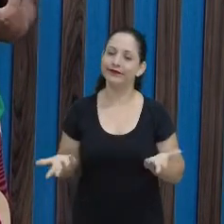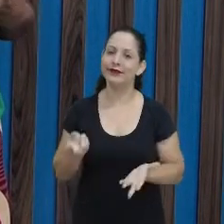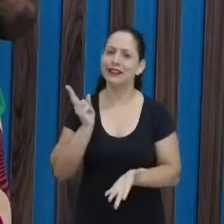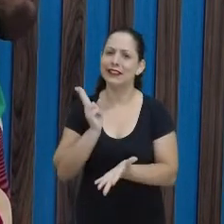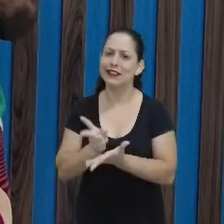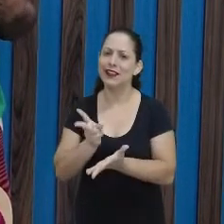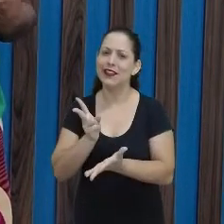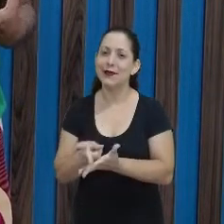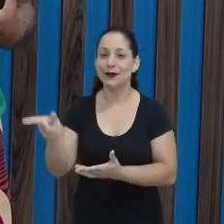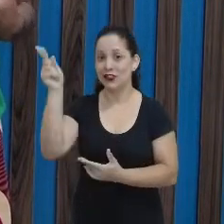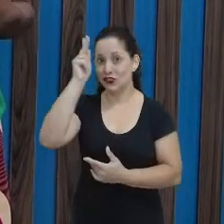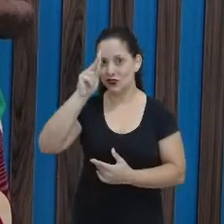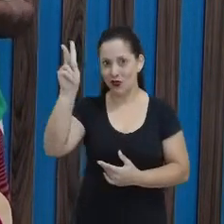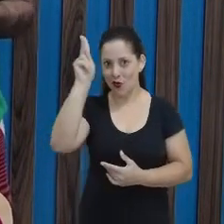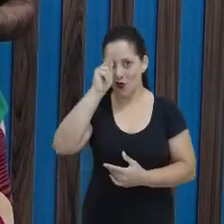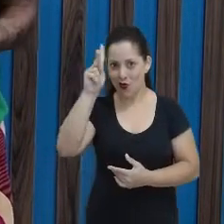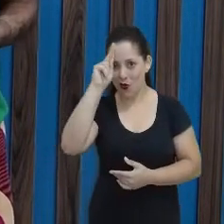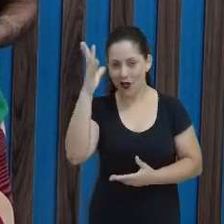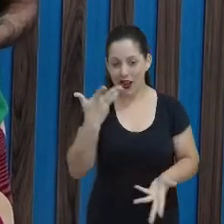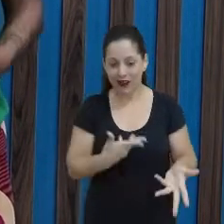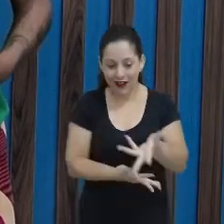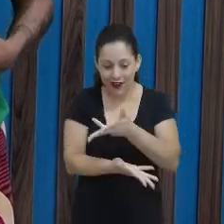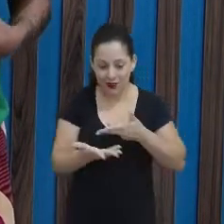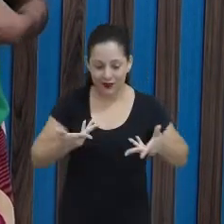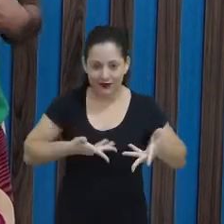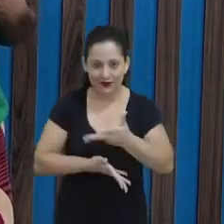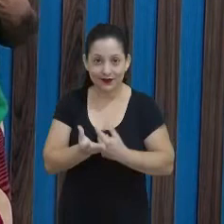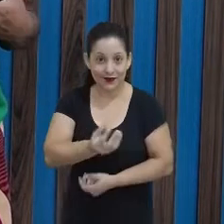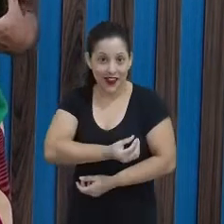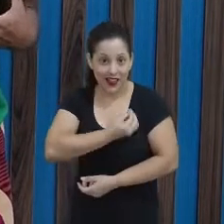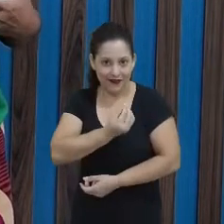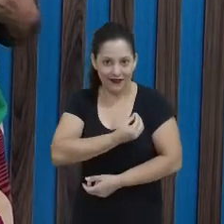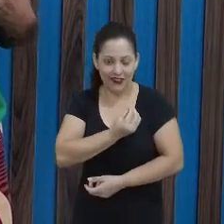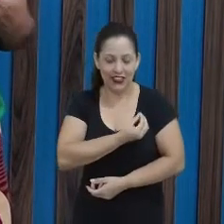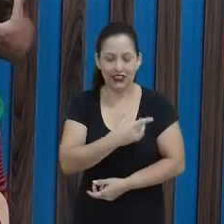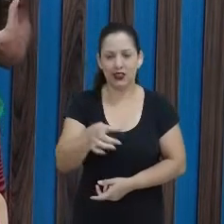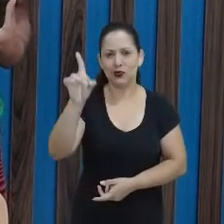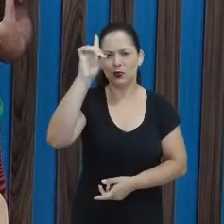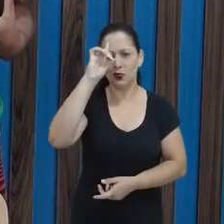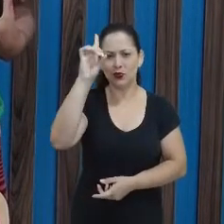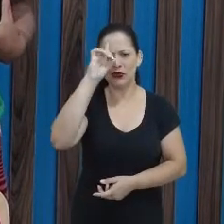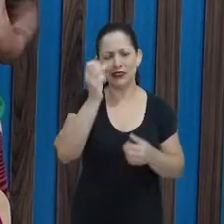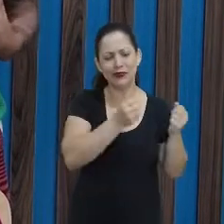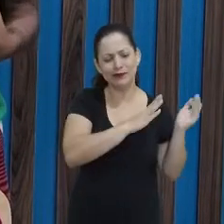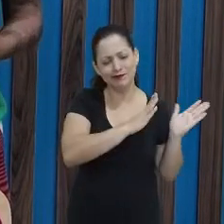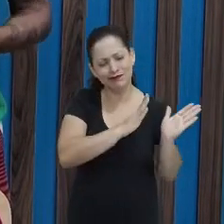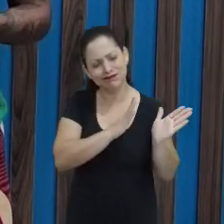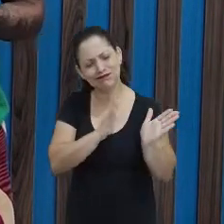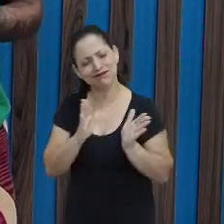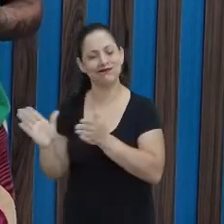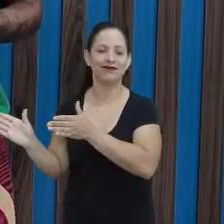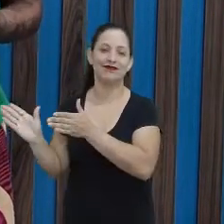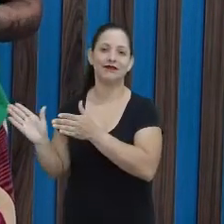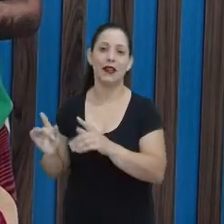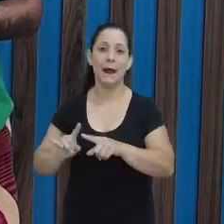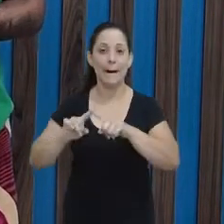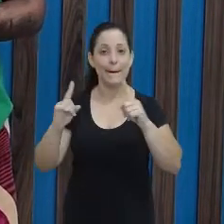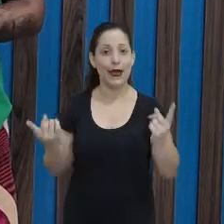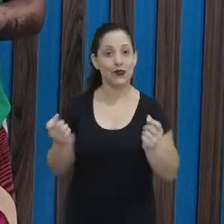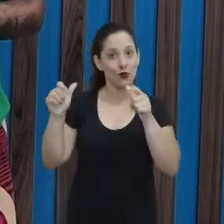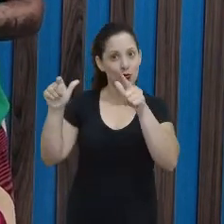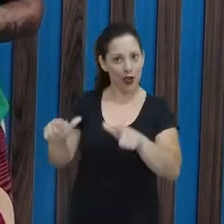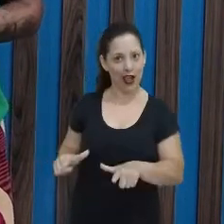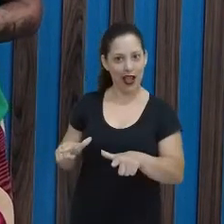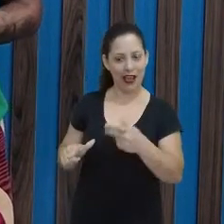história, ela faz parte da nossa vida. A história, ela está no dia a dia da gente. Mas locais como esse,